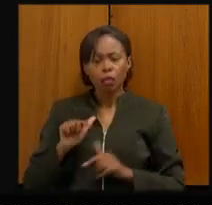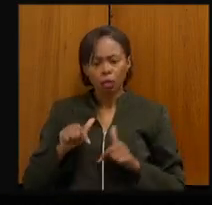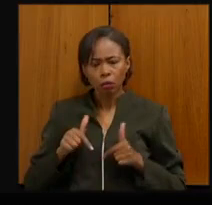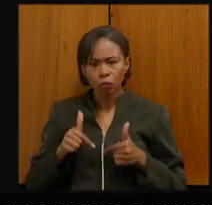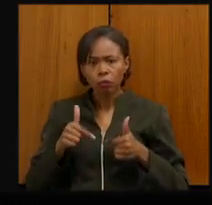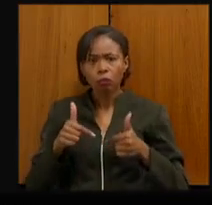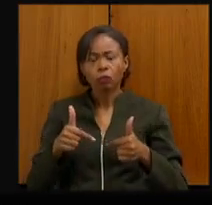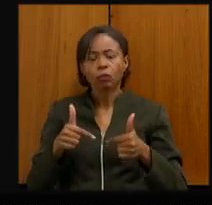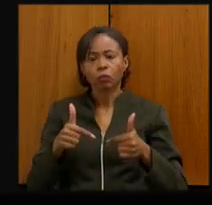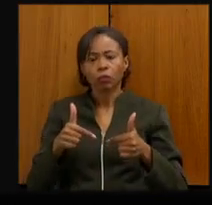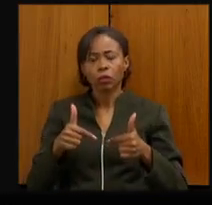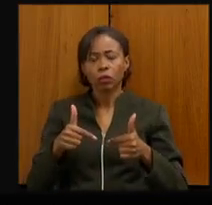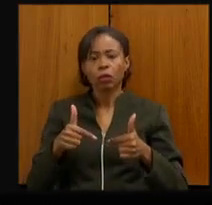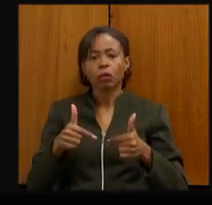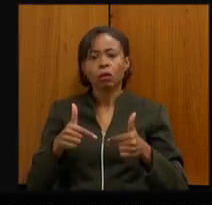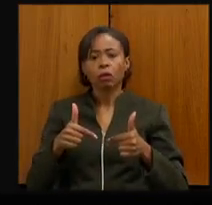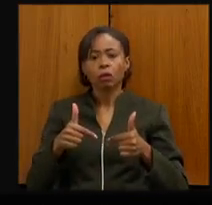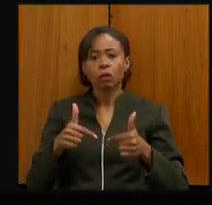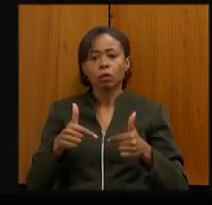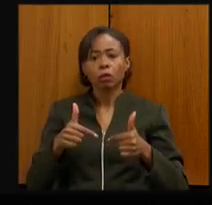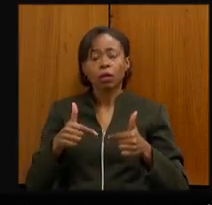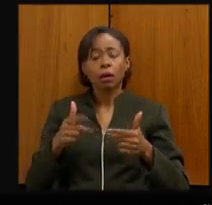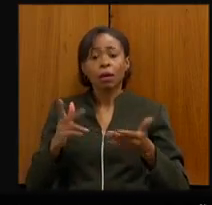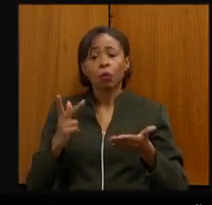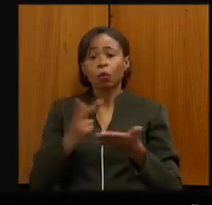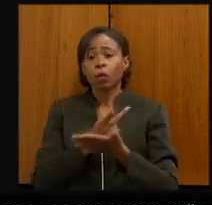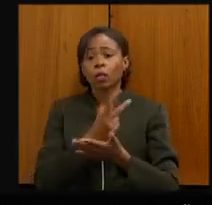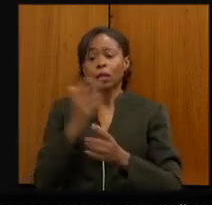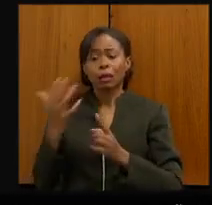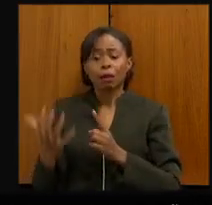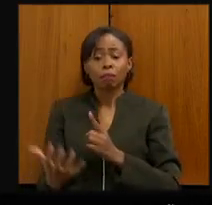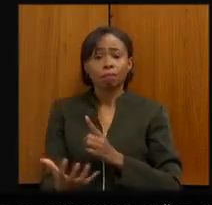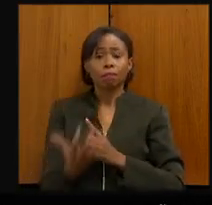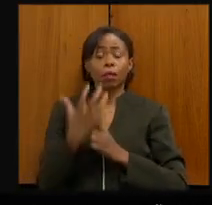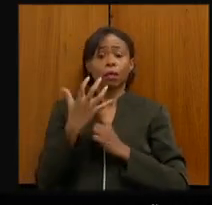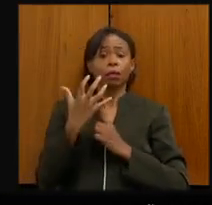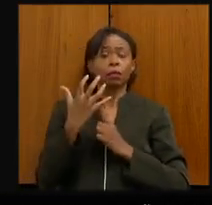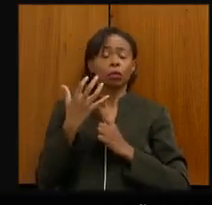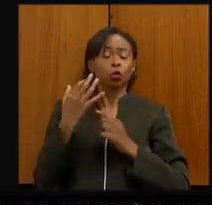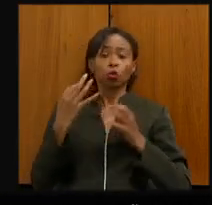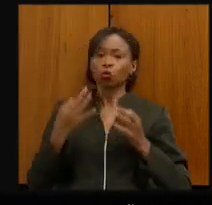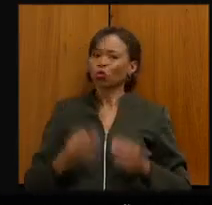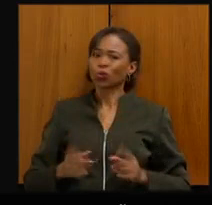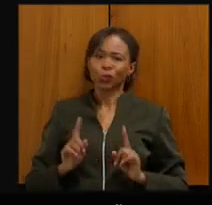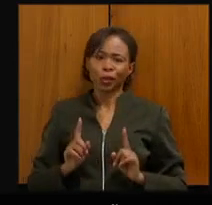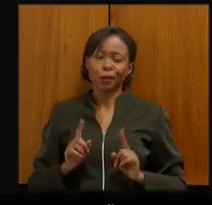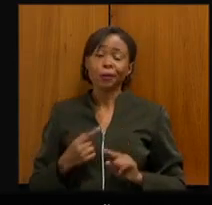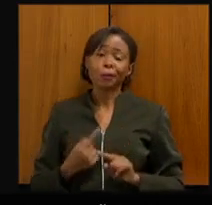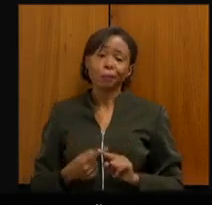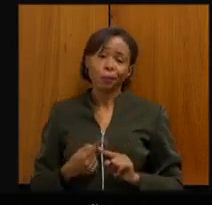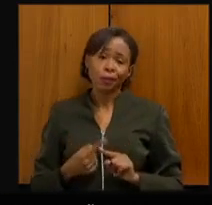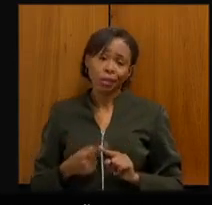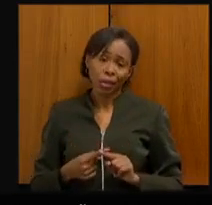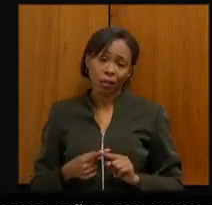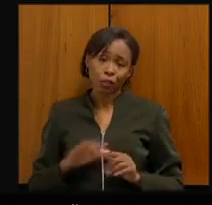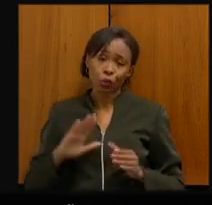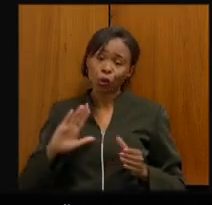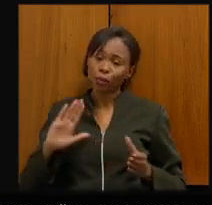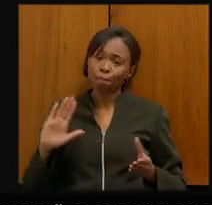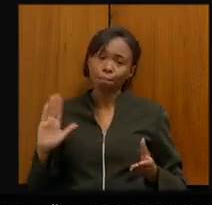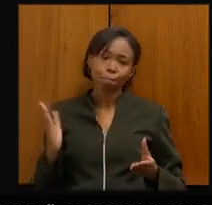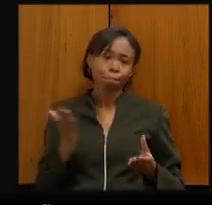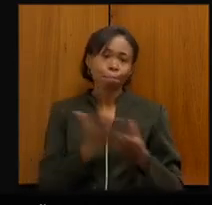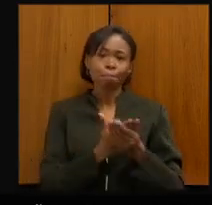tem tentações e justamente por causa do dá uma questão que foi muito falada e da judicialização dos